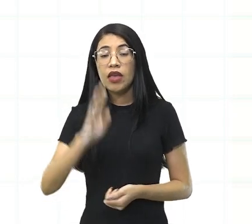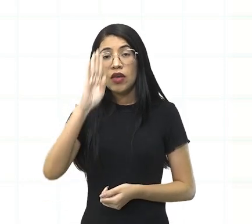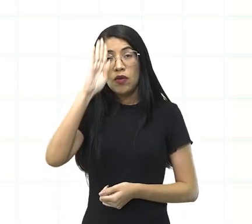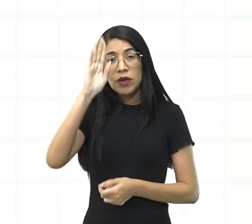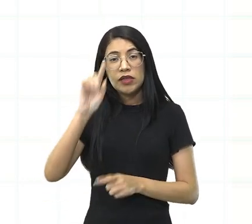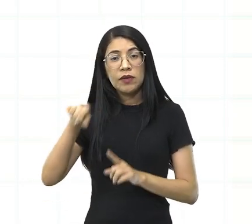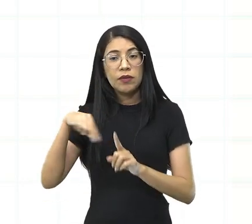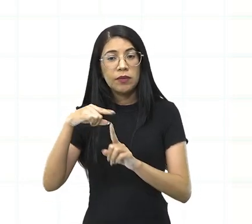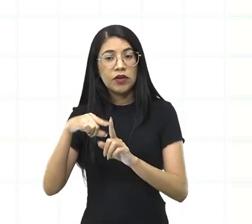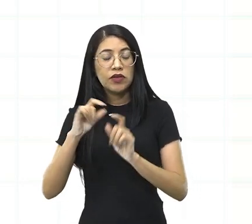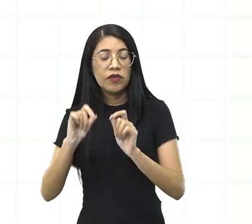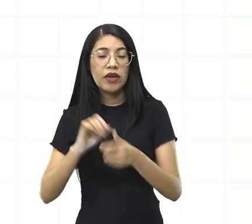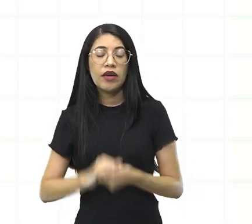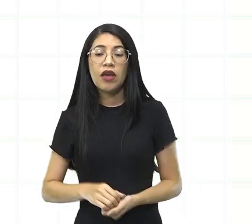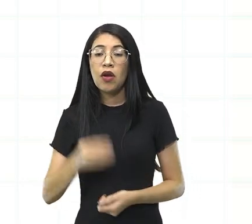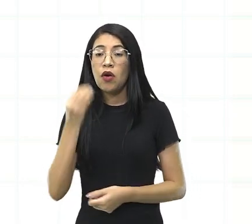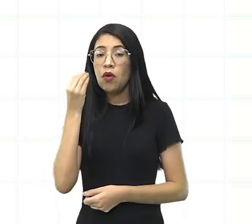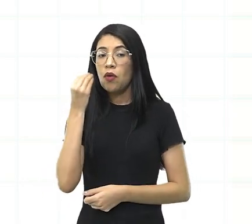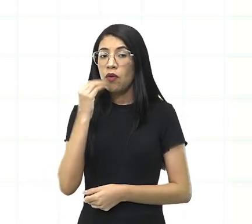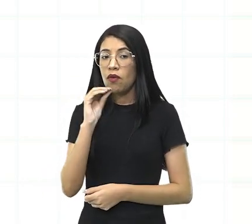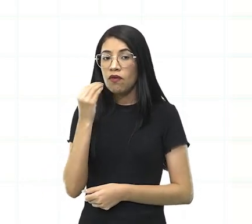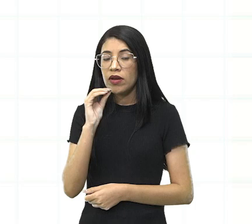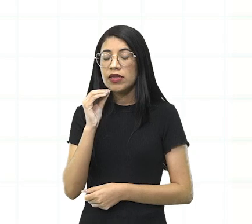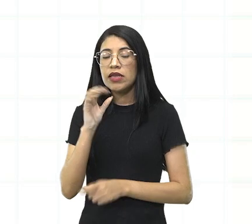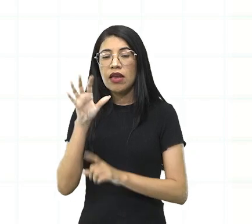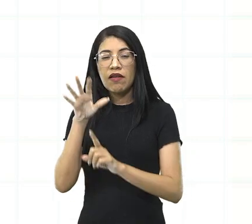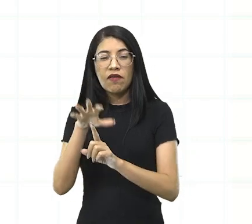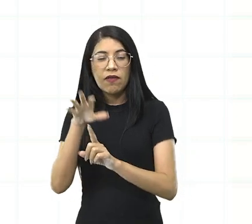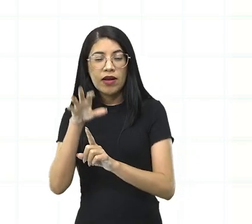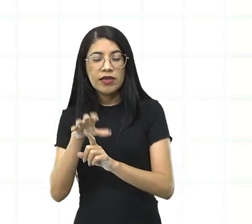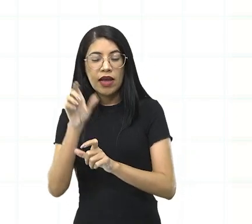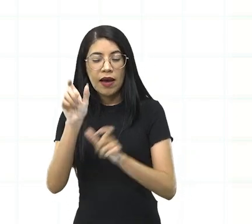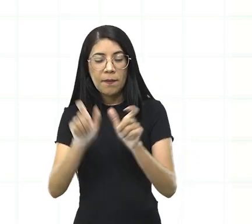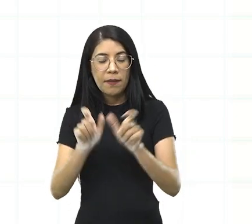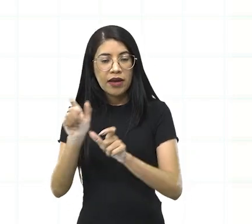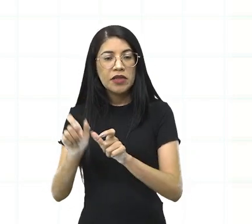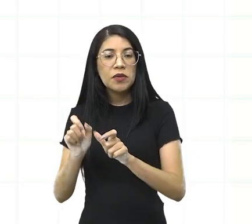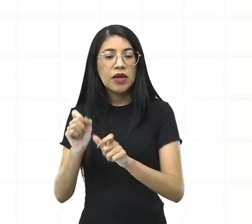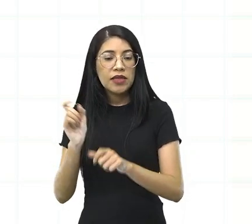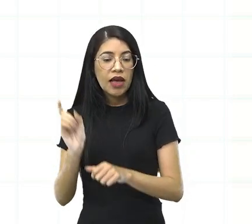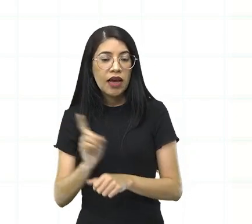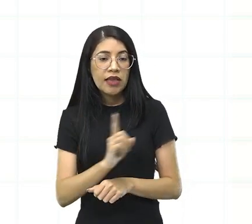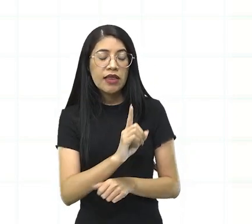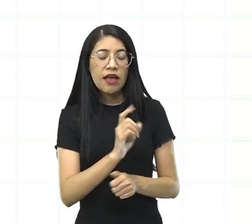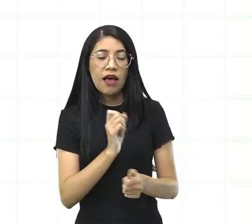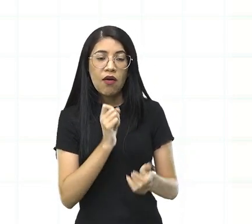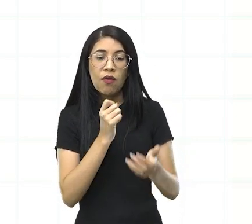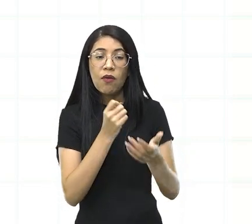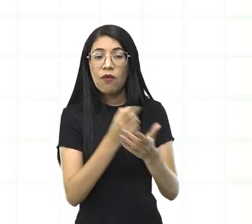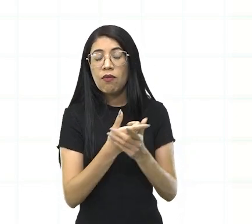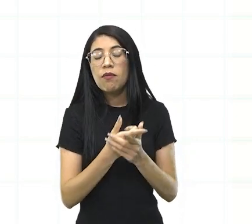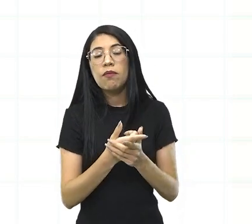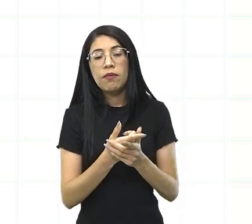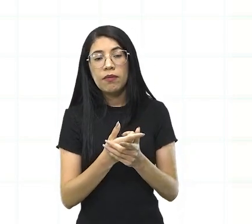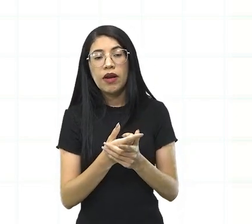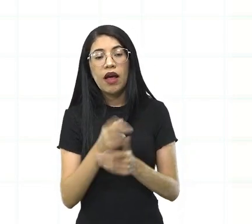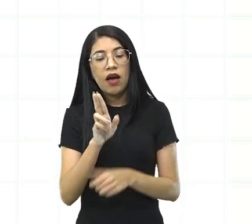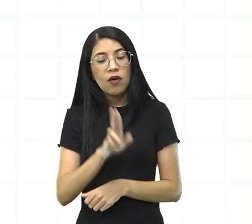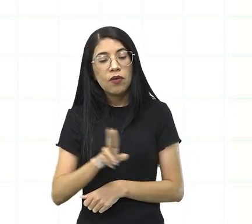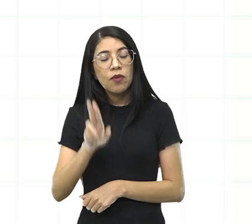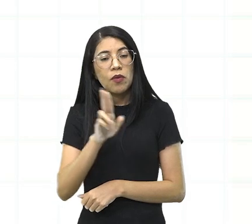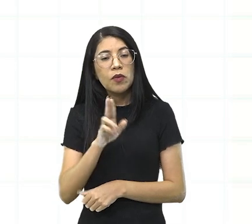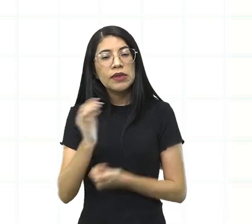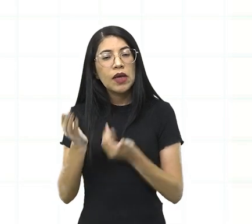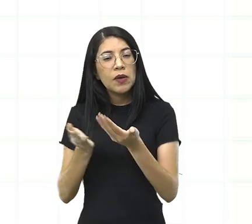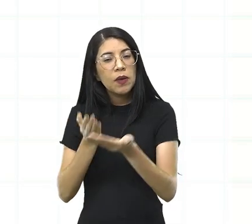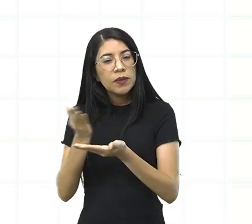dela é o quê? Convencer o seu leitor a comprá-lo, o seu leitor a utilizar